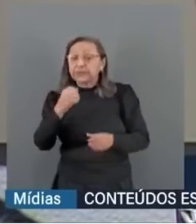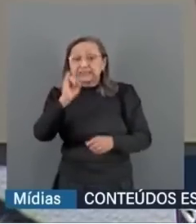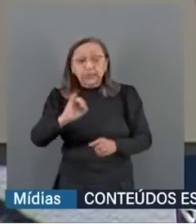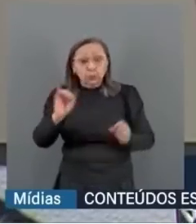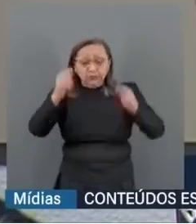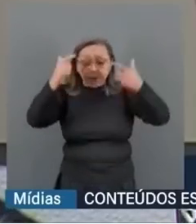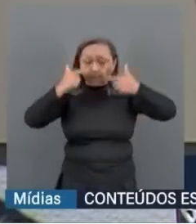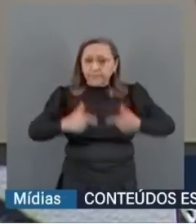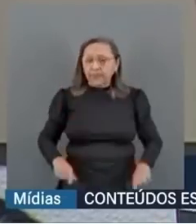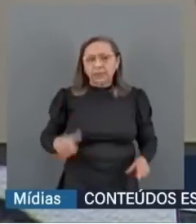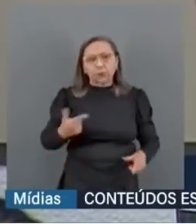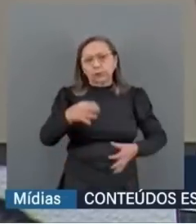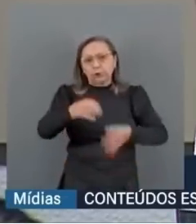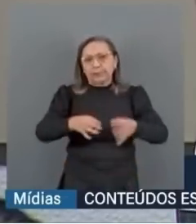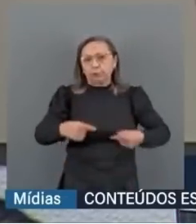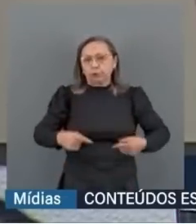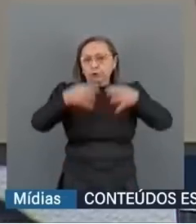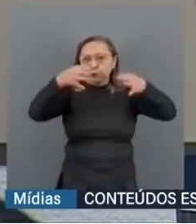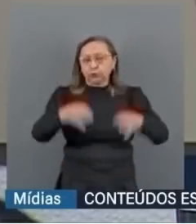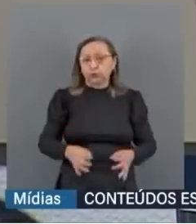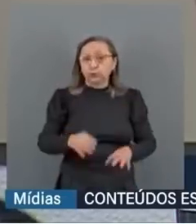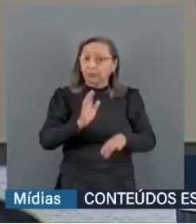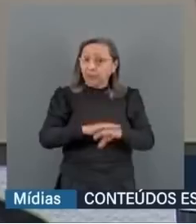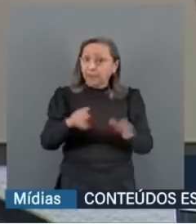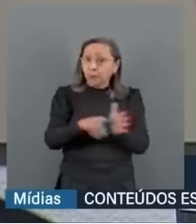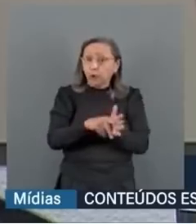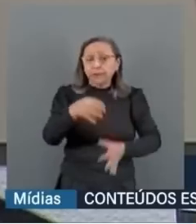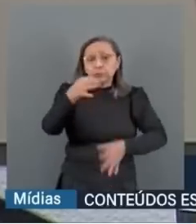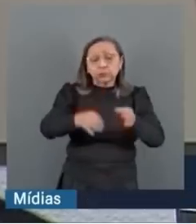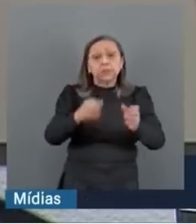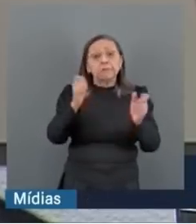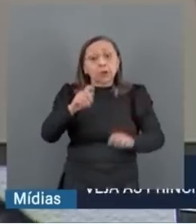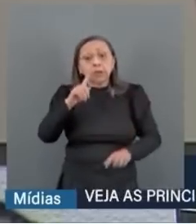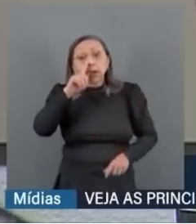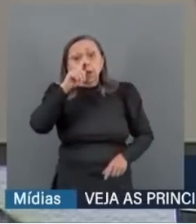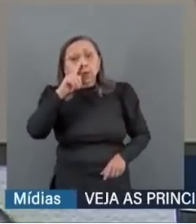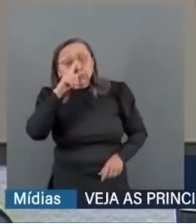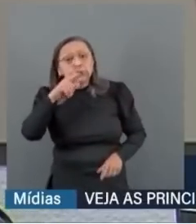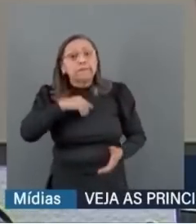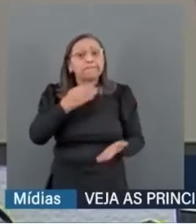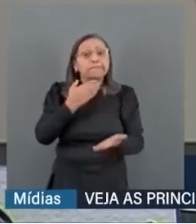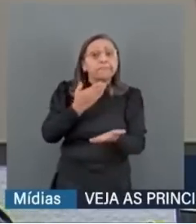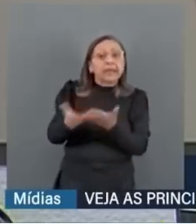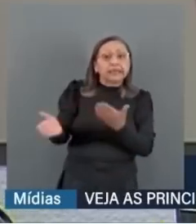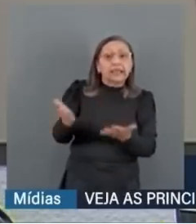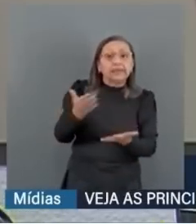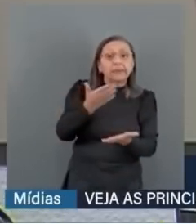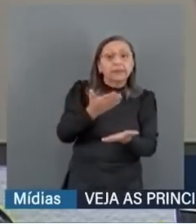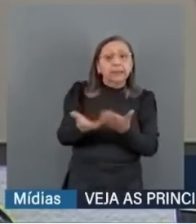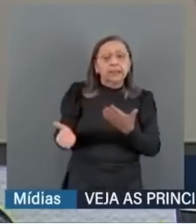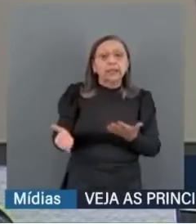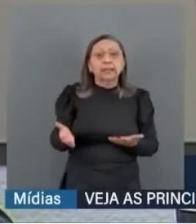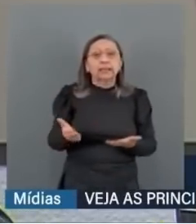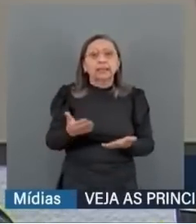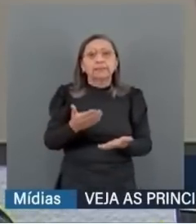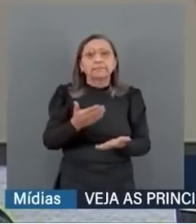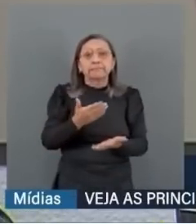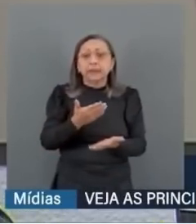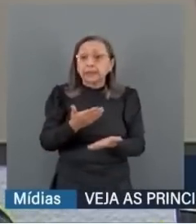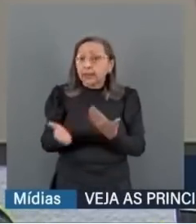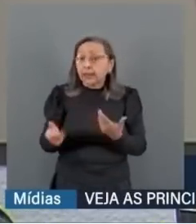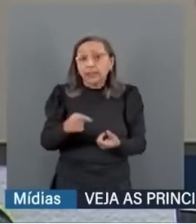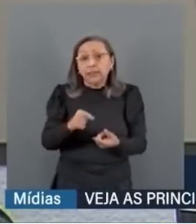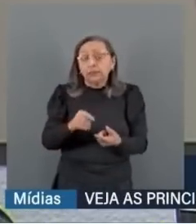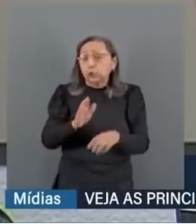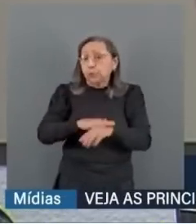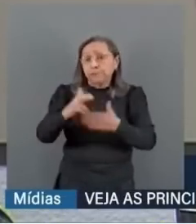de tempo da vida de um ser humano, que ele ocupe uma cadeira que é nossa. Eu tenho o direito de falar o que eu quiser sobre a